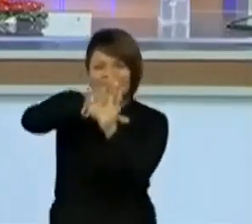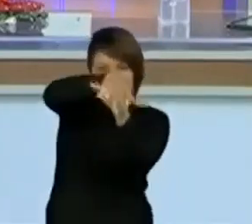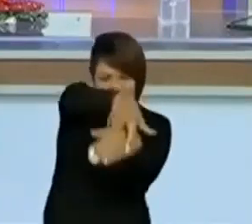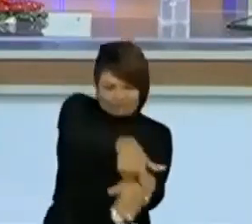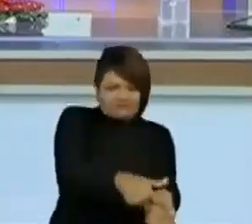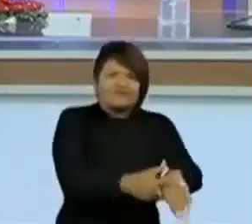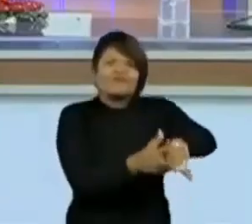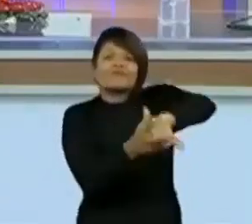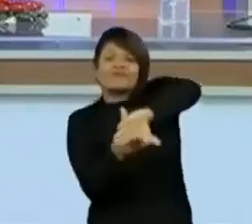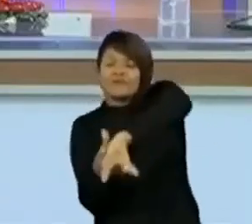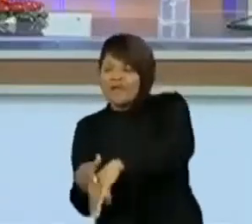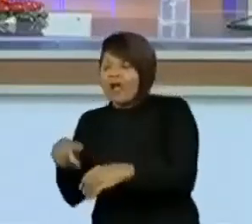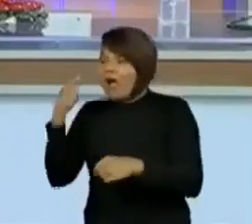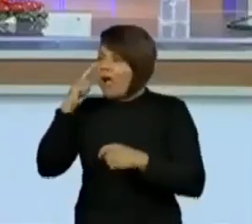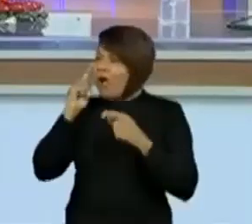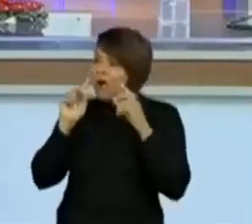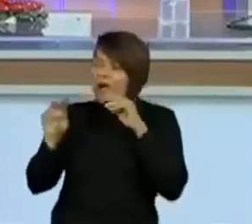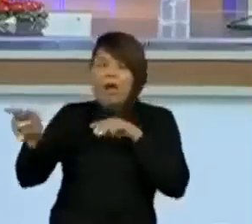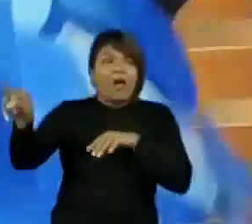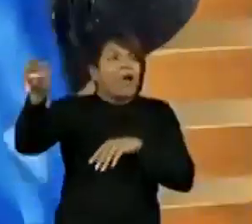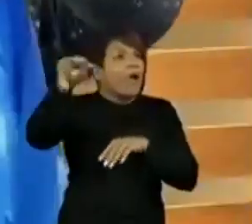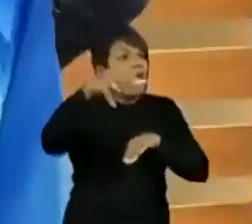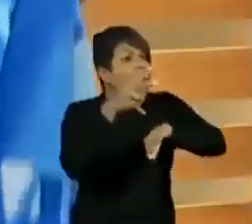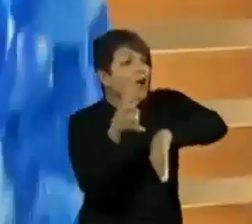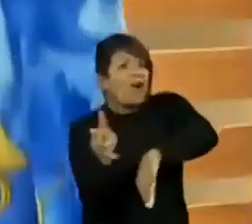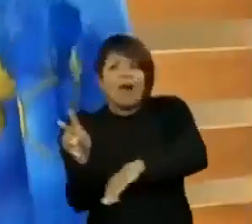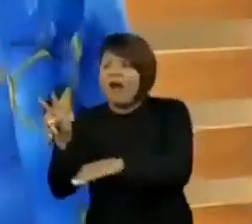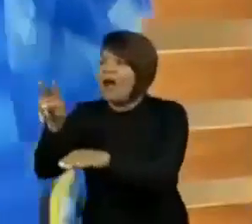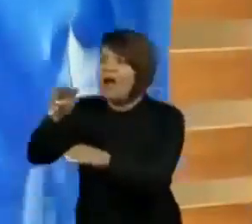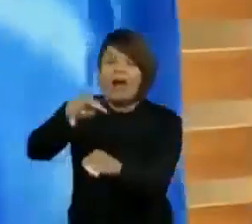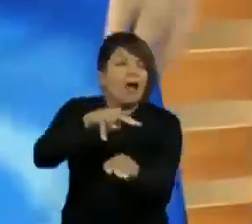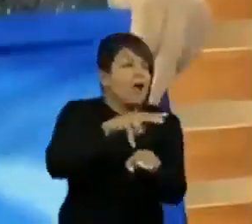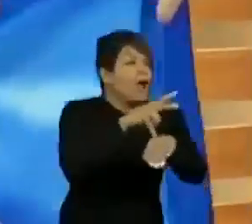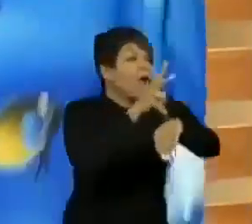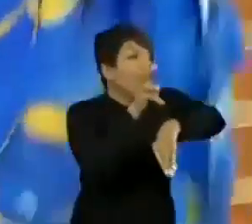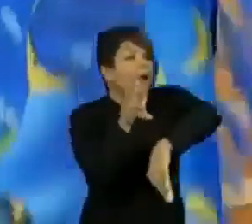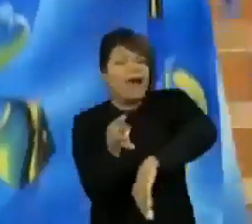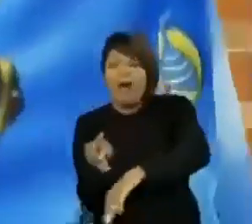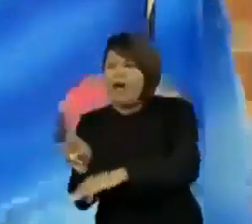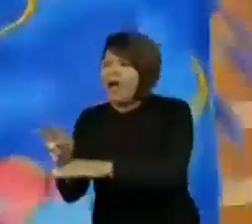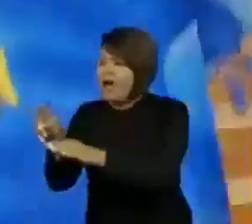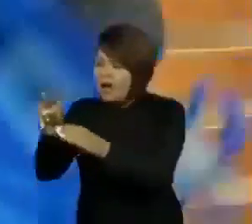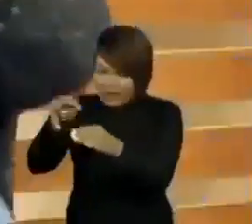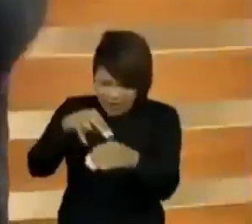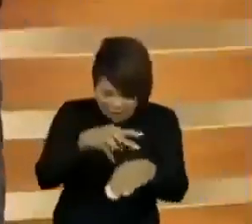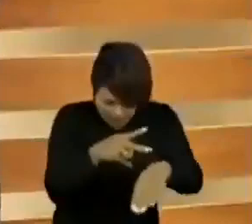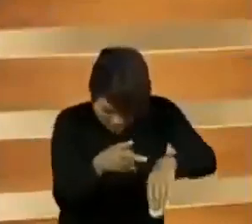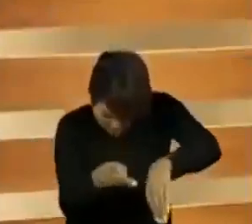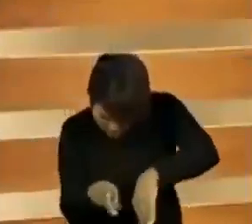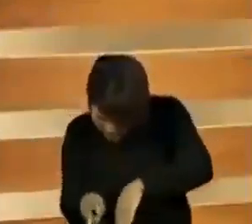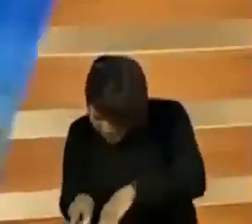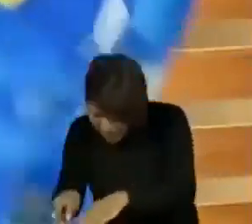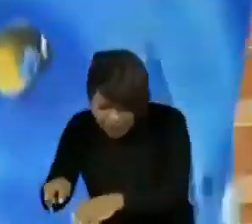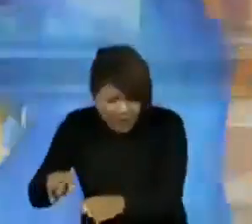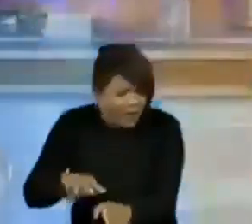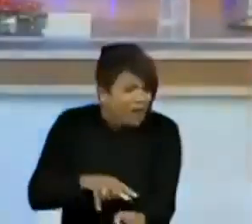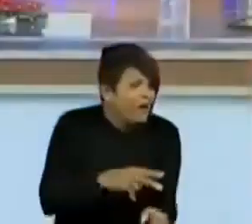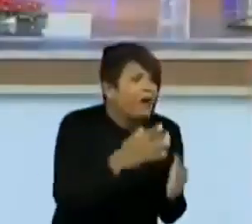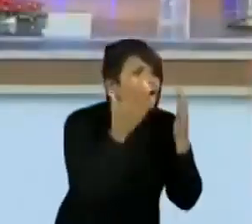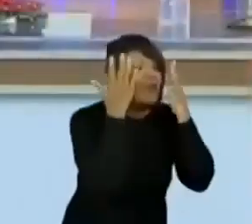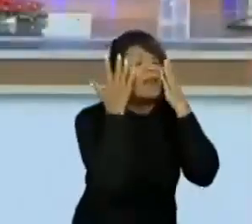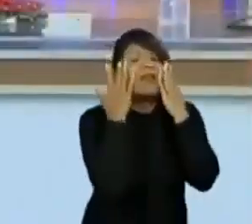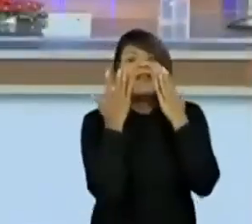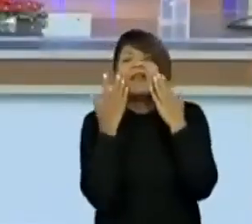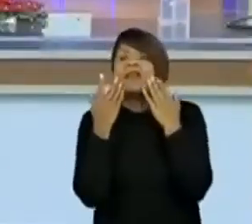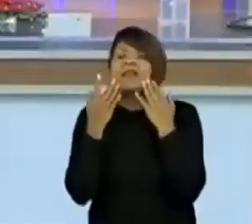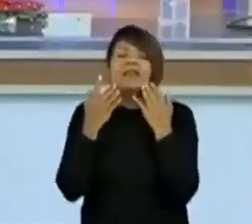quanto encanto ela viu naquelas águas! Tantos peixes, tantas criaturas,